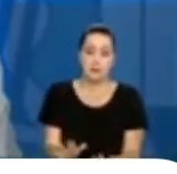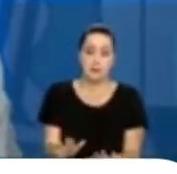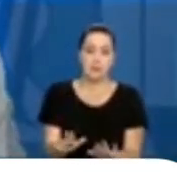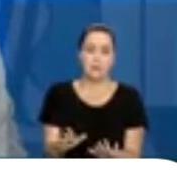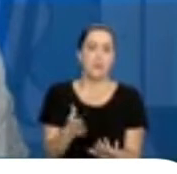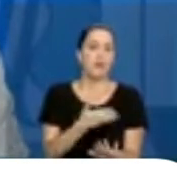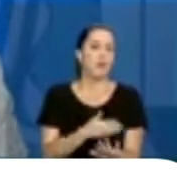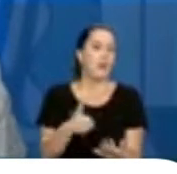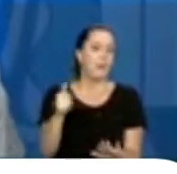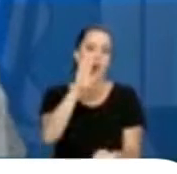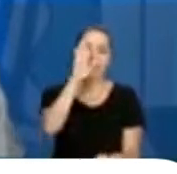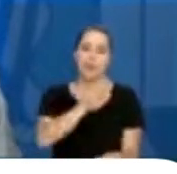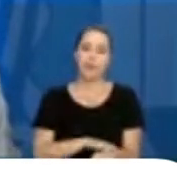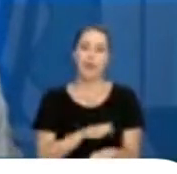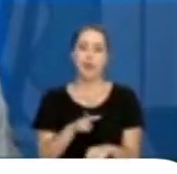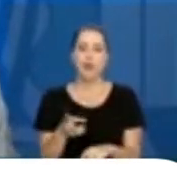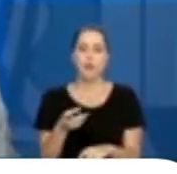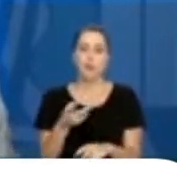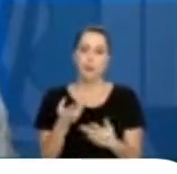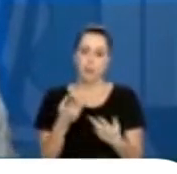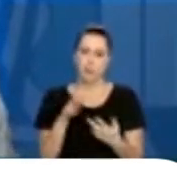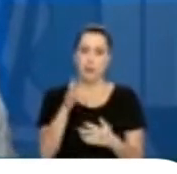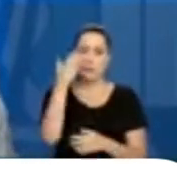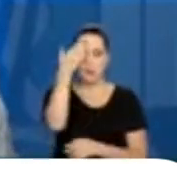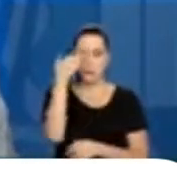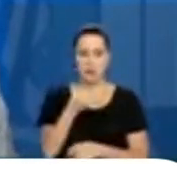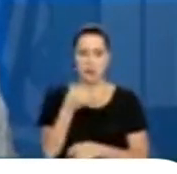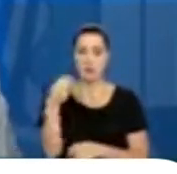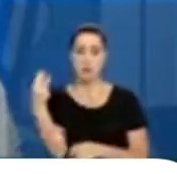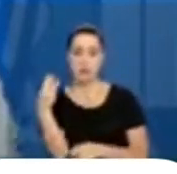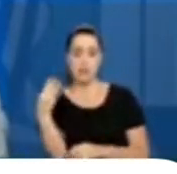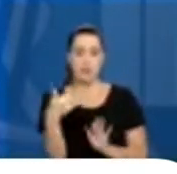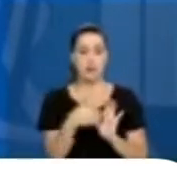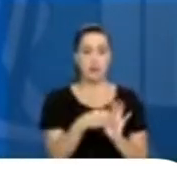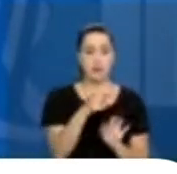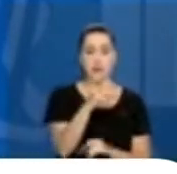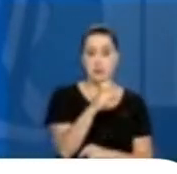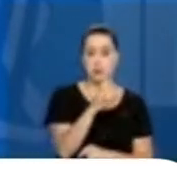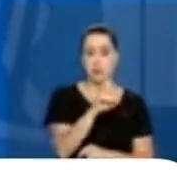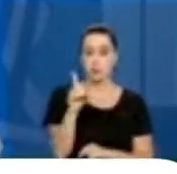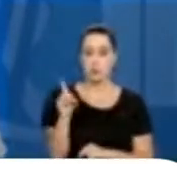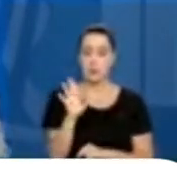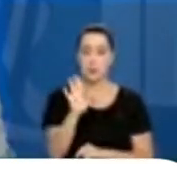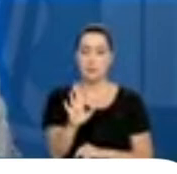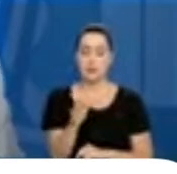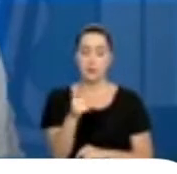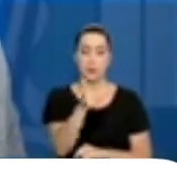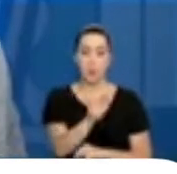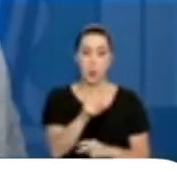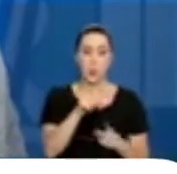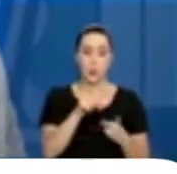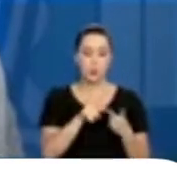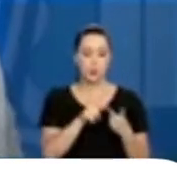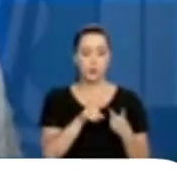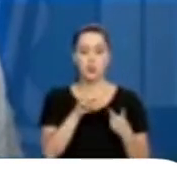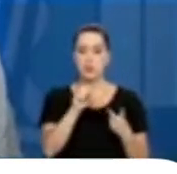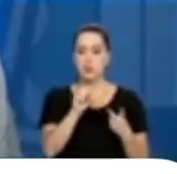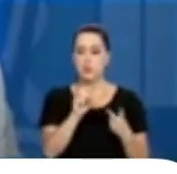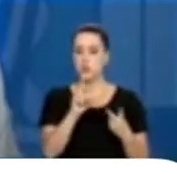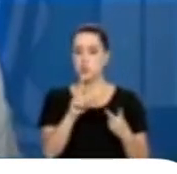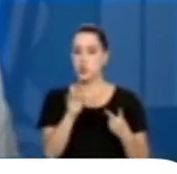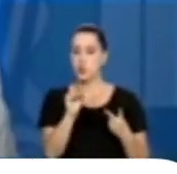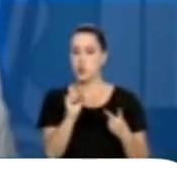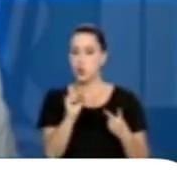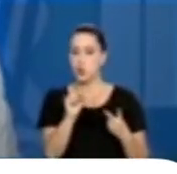o melhor tempo para a coleta é entre o 3º e 5º dia. Já os testes sorológicos, como o corpo